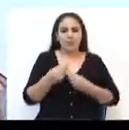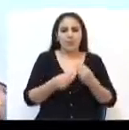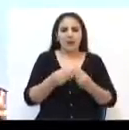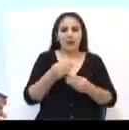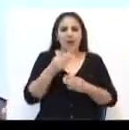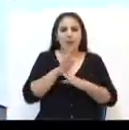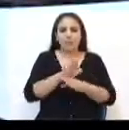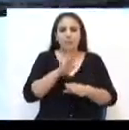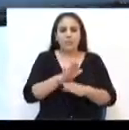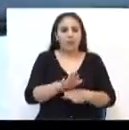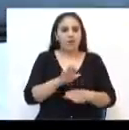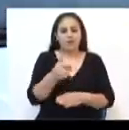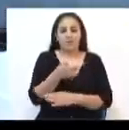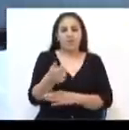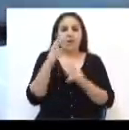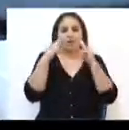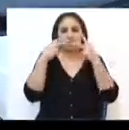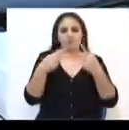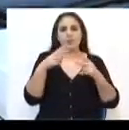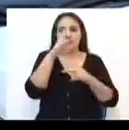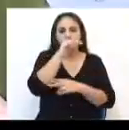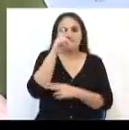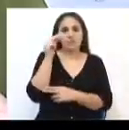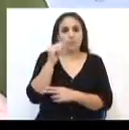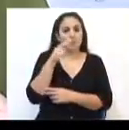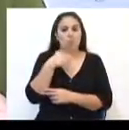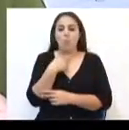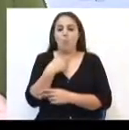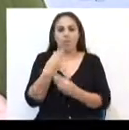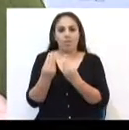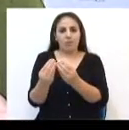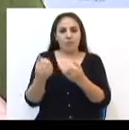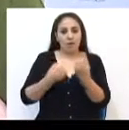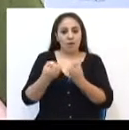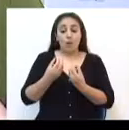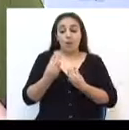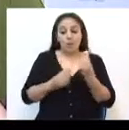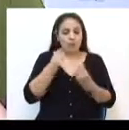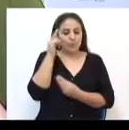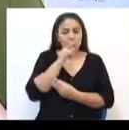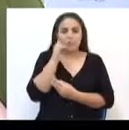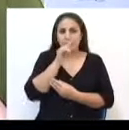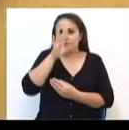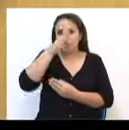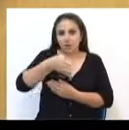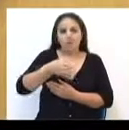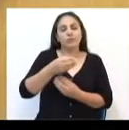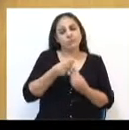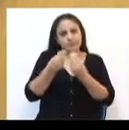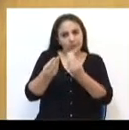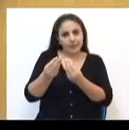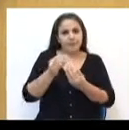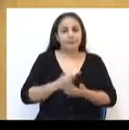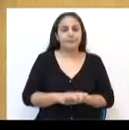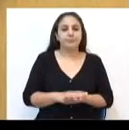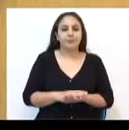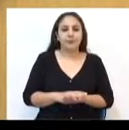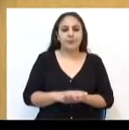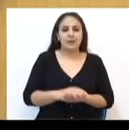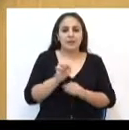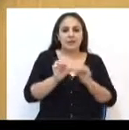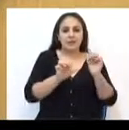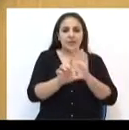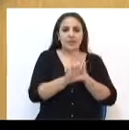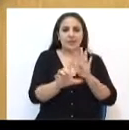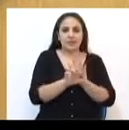então a gente, na verdade, não podia nem dar o carro para ele trabalhar. Mas como a gente não tem como fazer direto, acabava dando. A alterada lei que